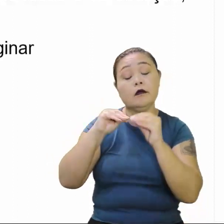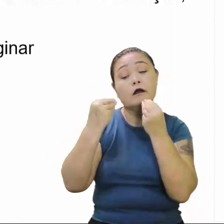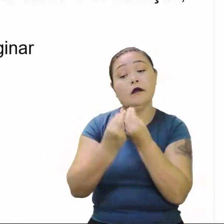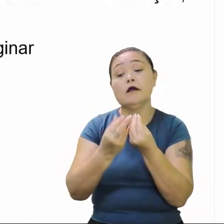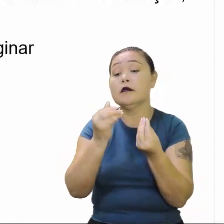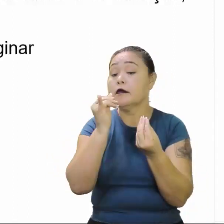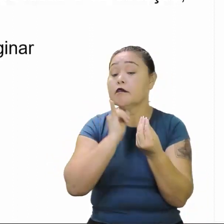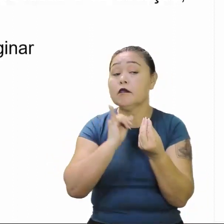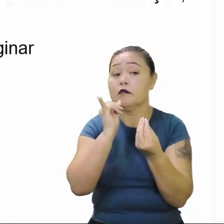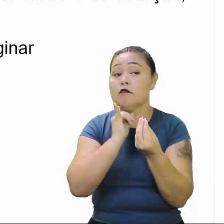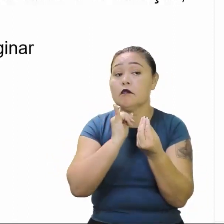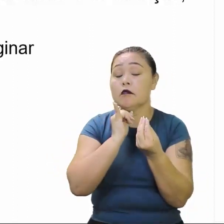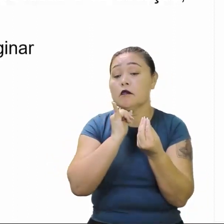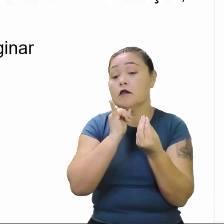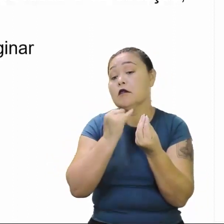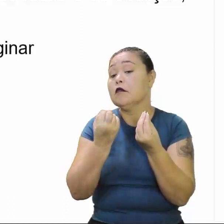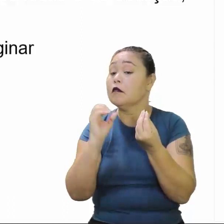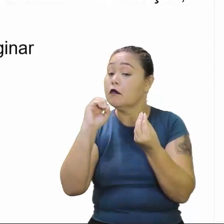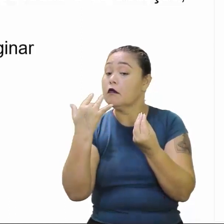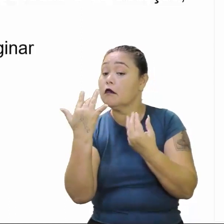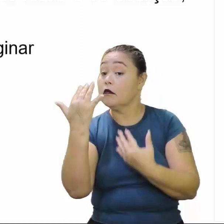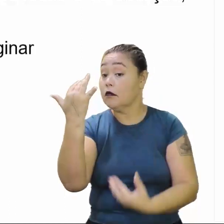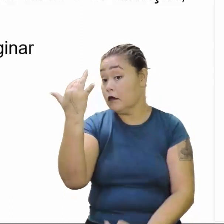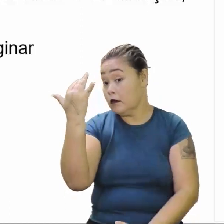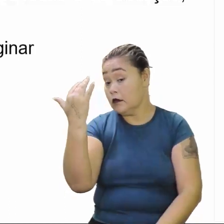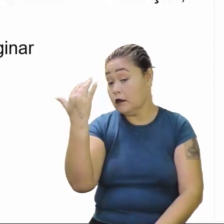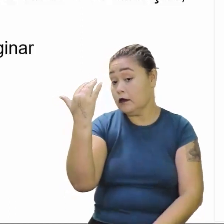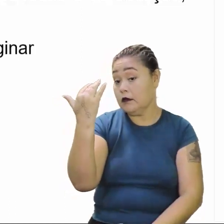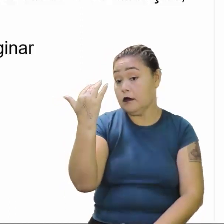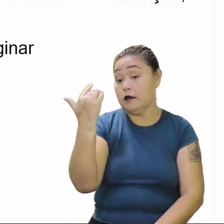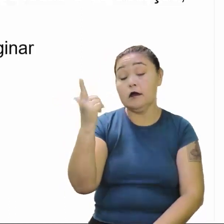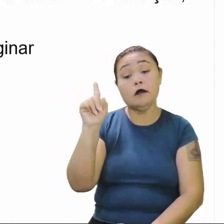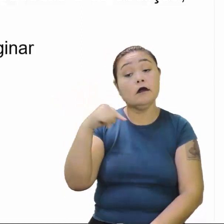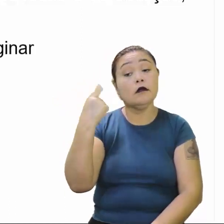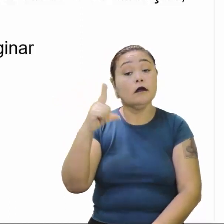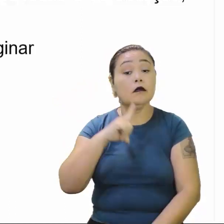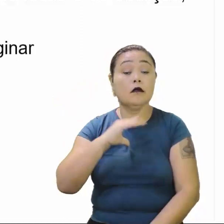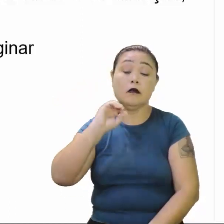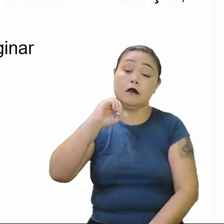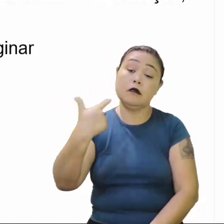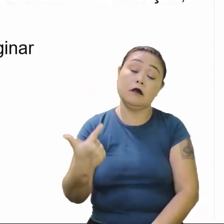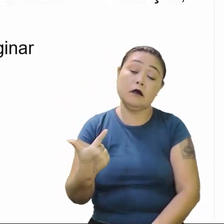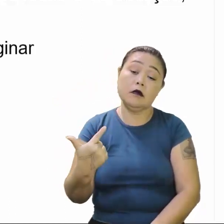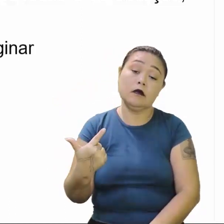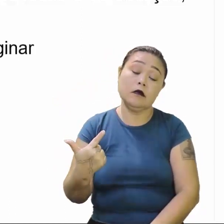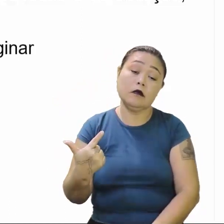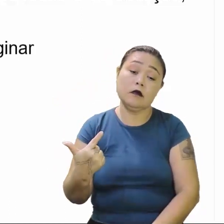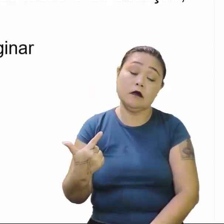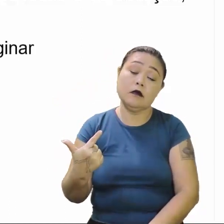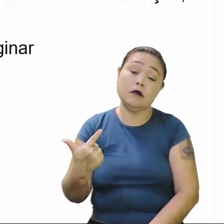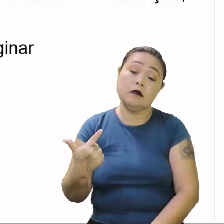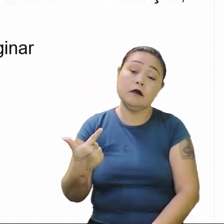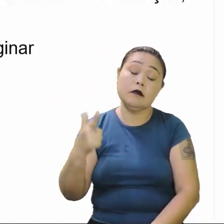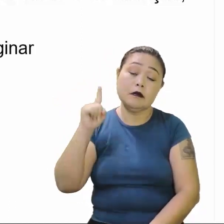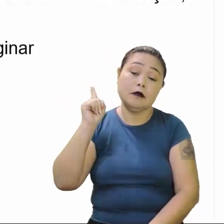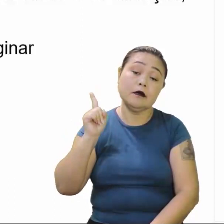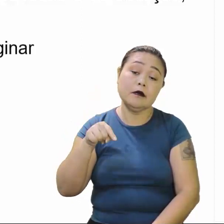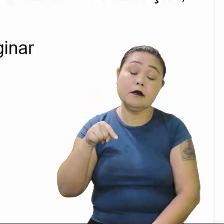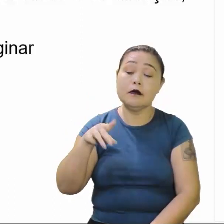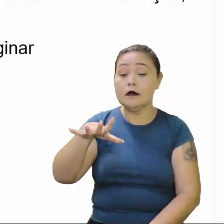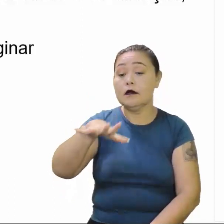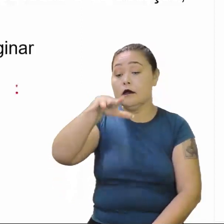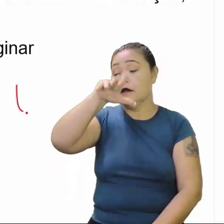exemplo, oxigênio. Nós temos O2, que é o gás que